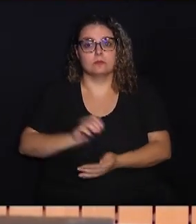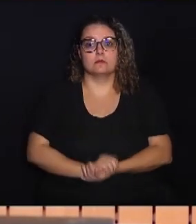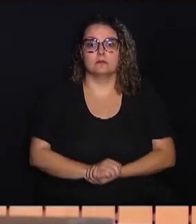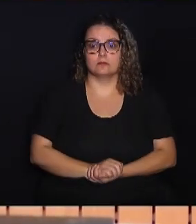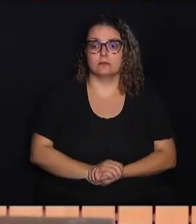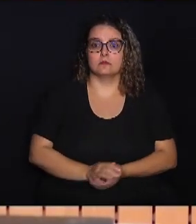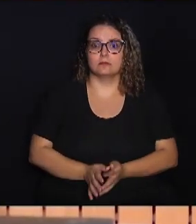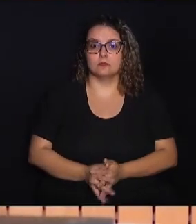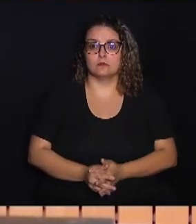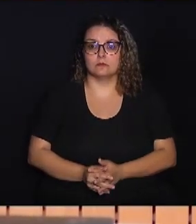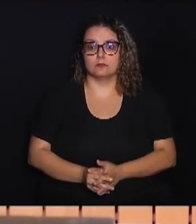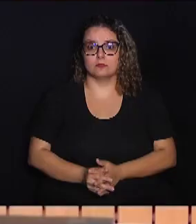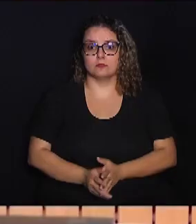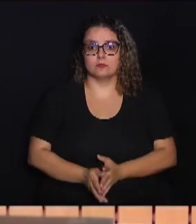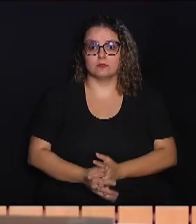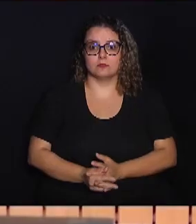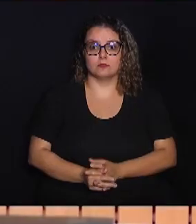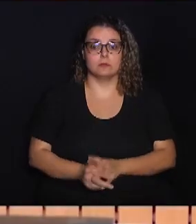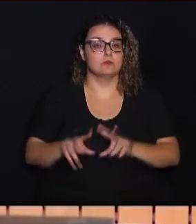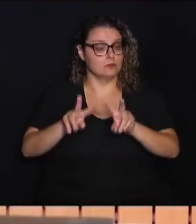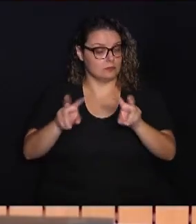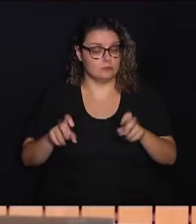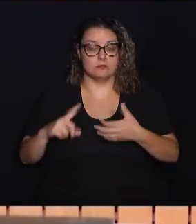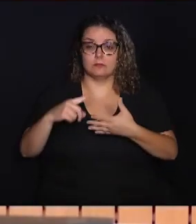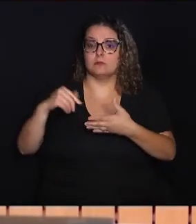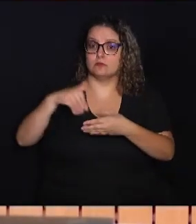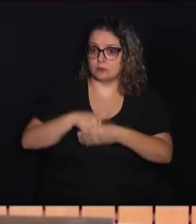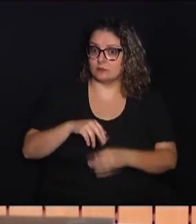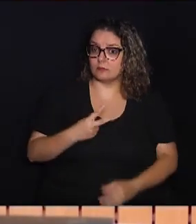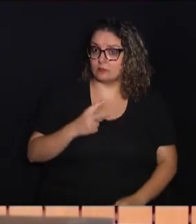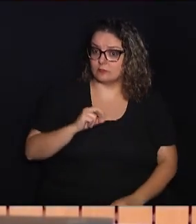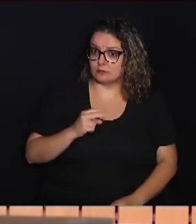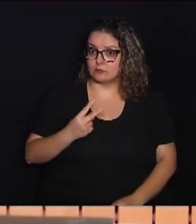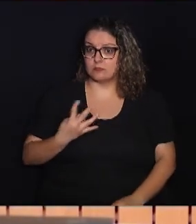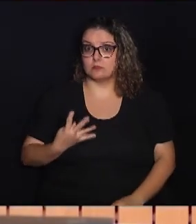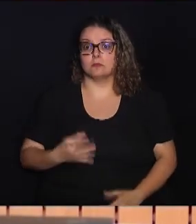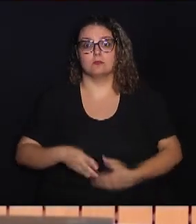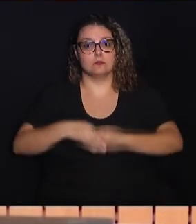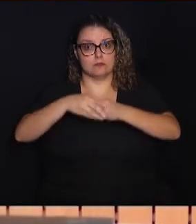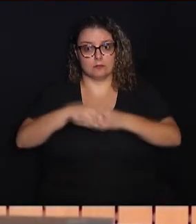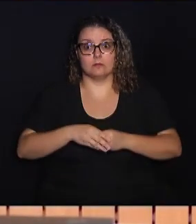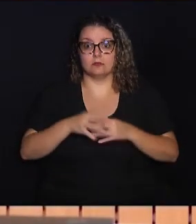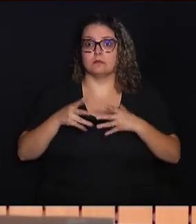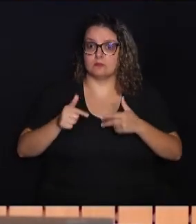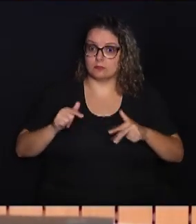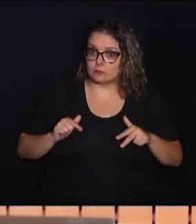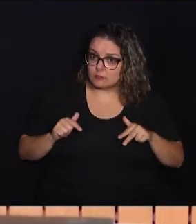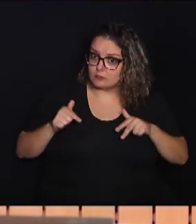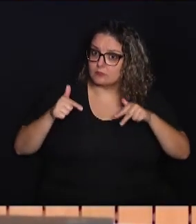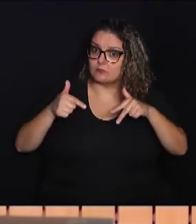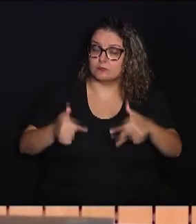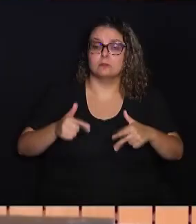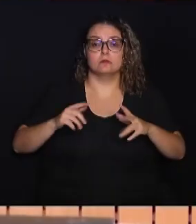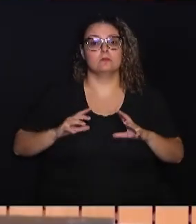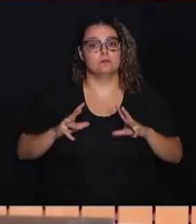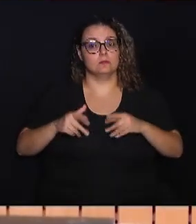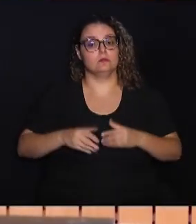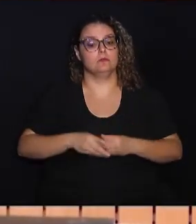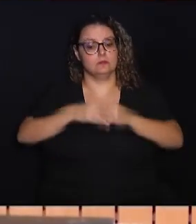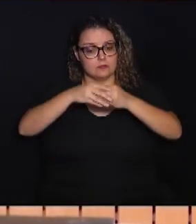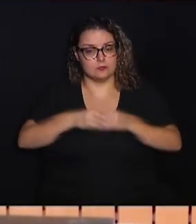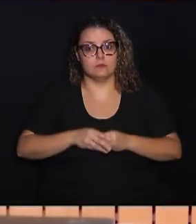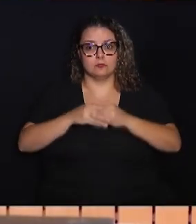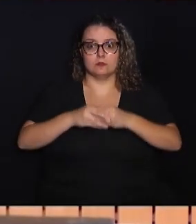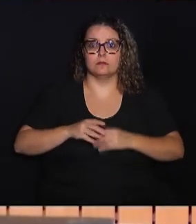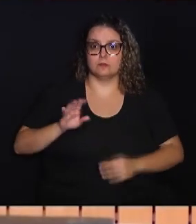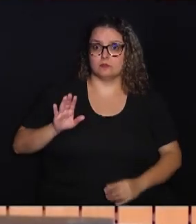tratar do tema das eleições quero cumprimentar toda militância cumprimentar os candidatos